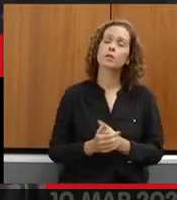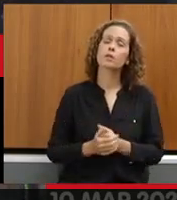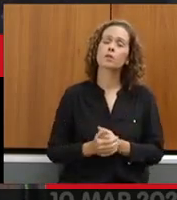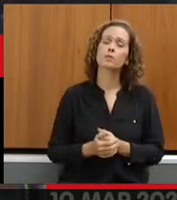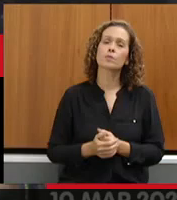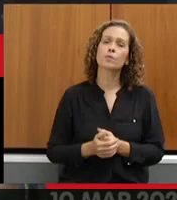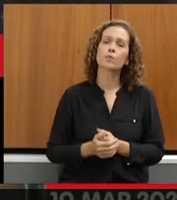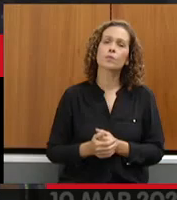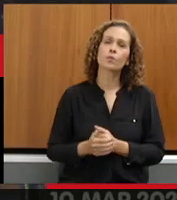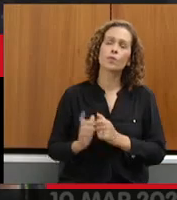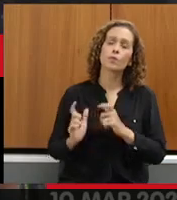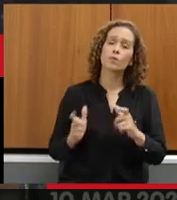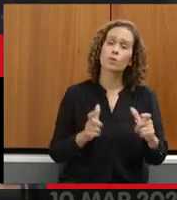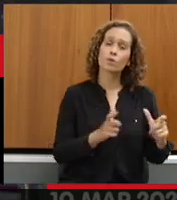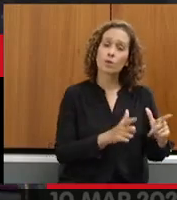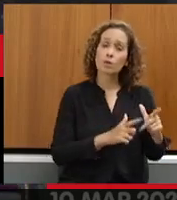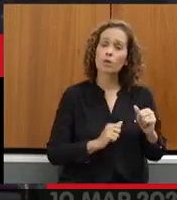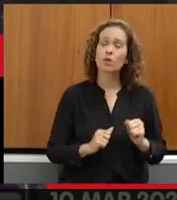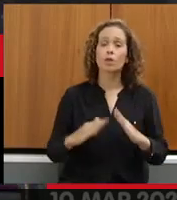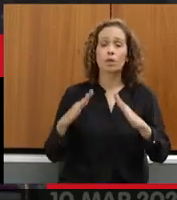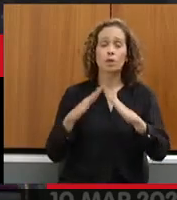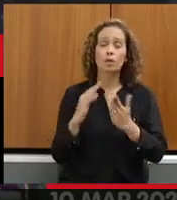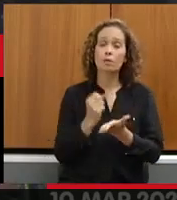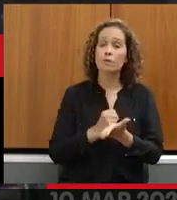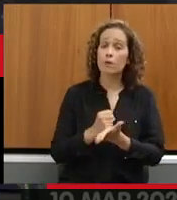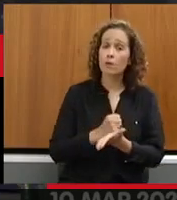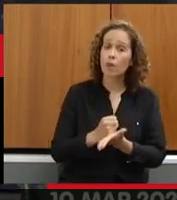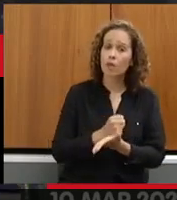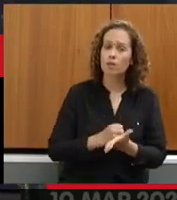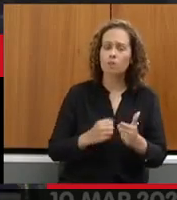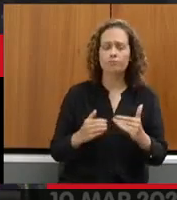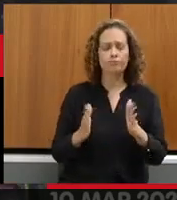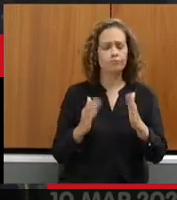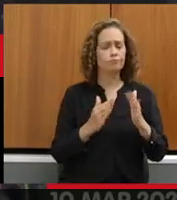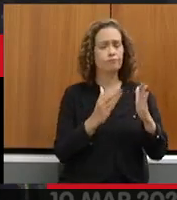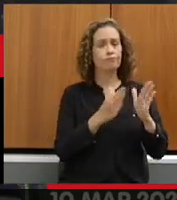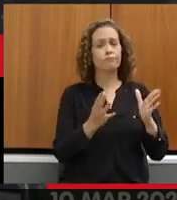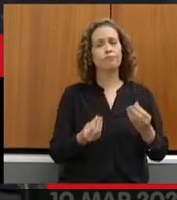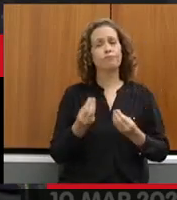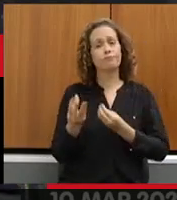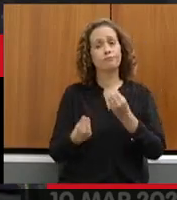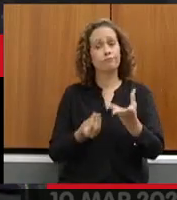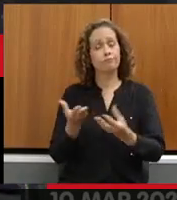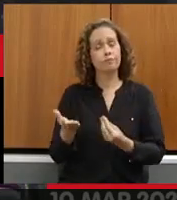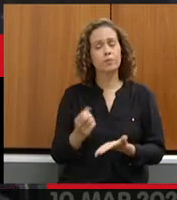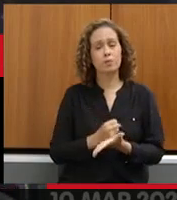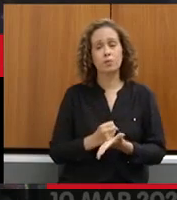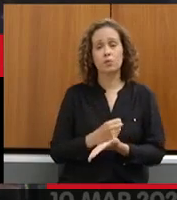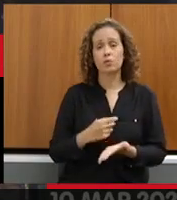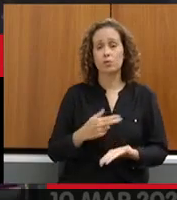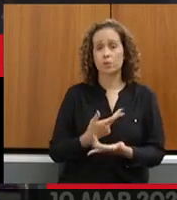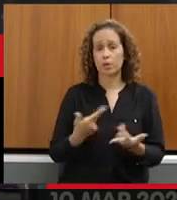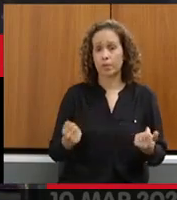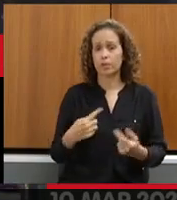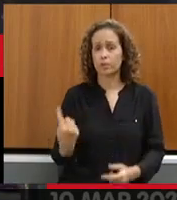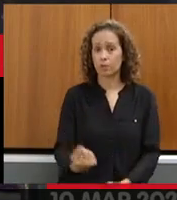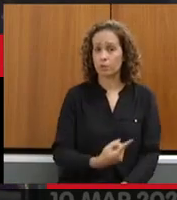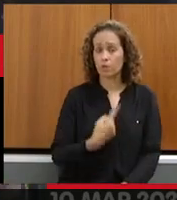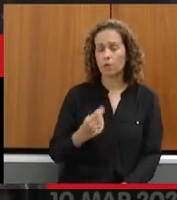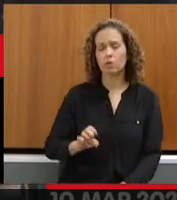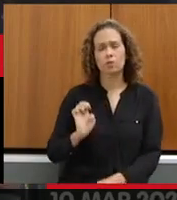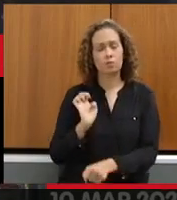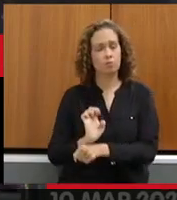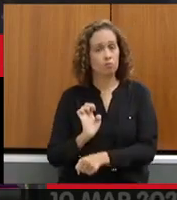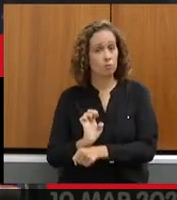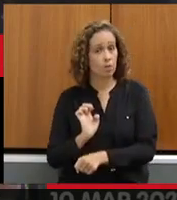farmácias municipais com financiamento necessário para aquisição de medicamentos é isso que que enquanto estado nós podemos fazer é isso a nossa